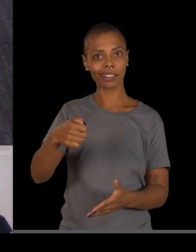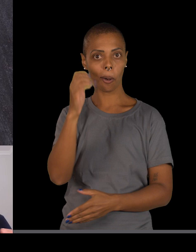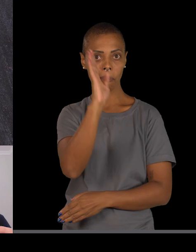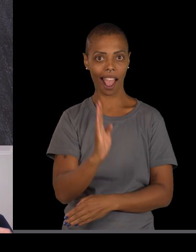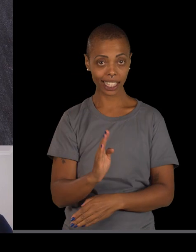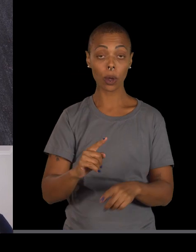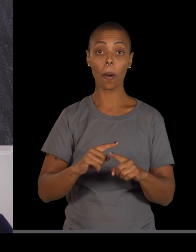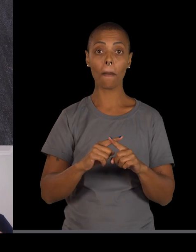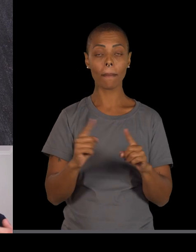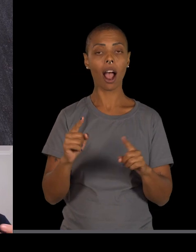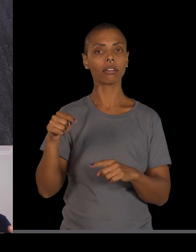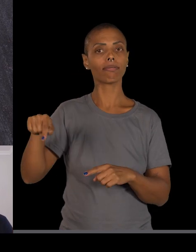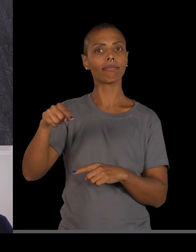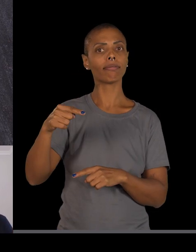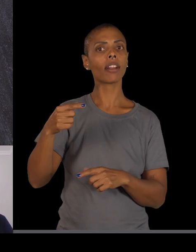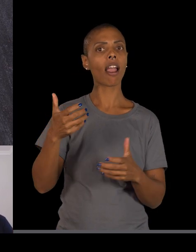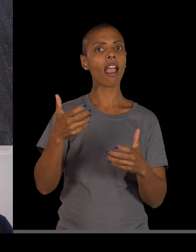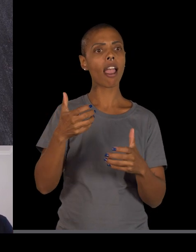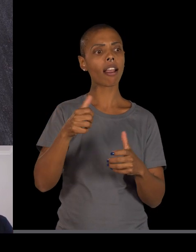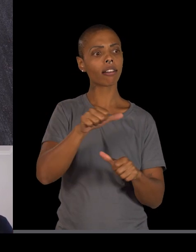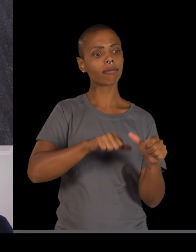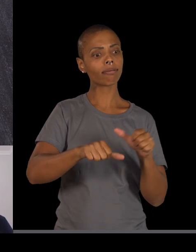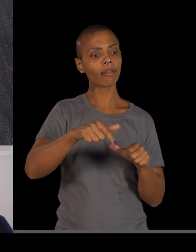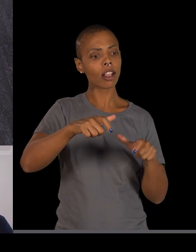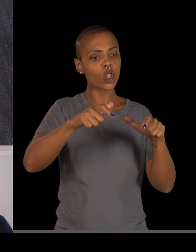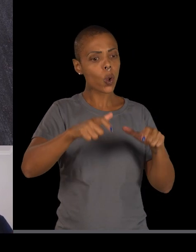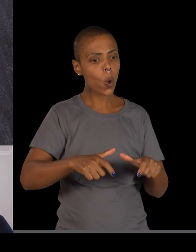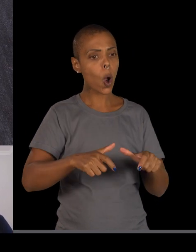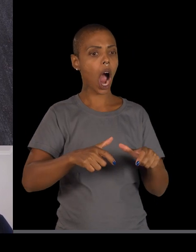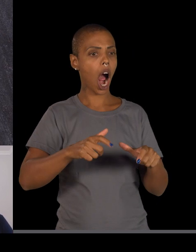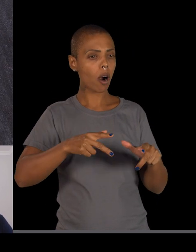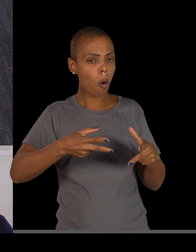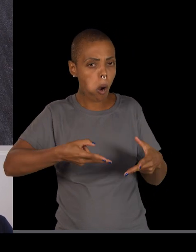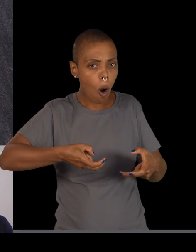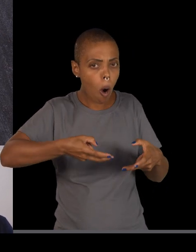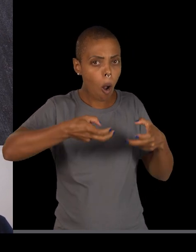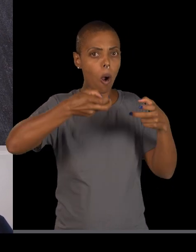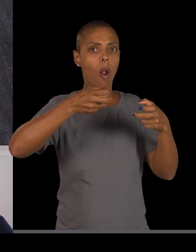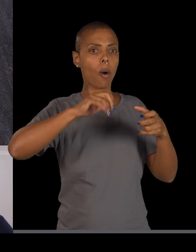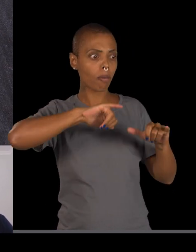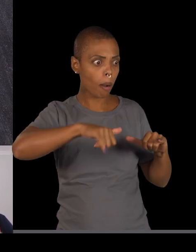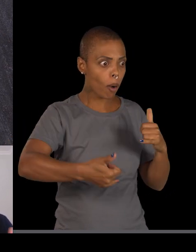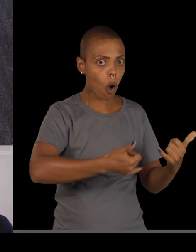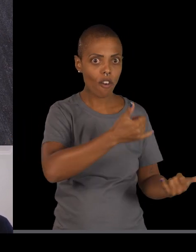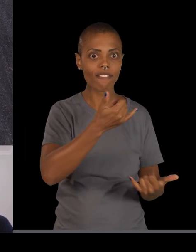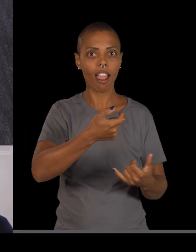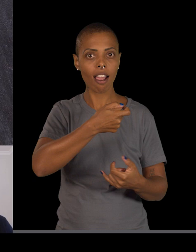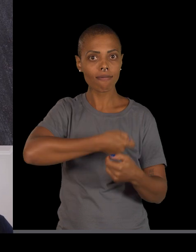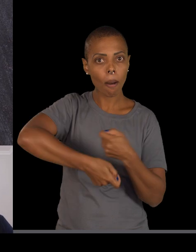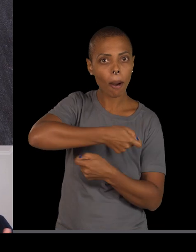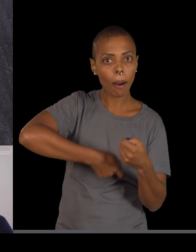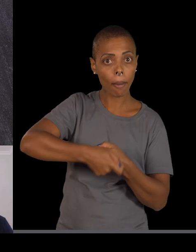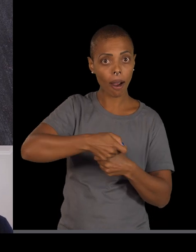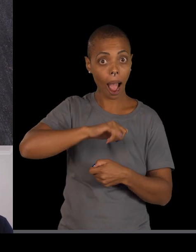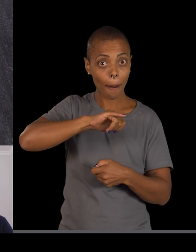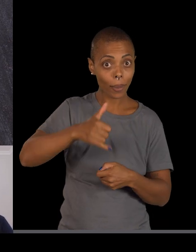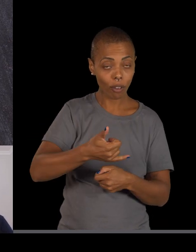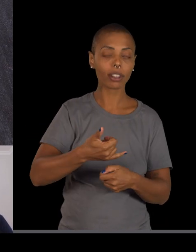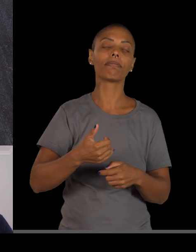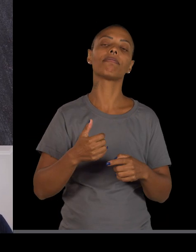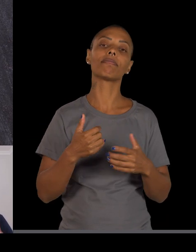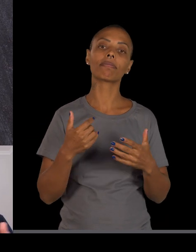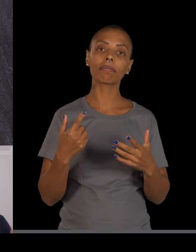Brasil, e vem com a ideia de tornar essa terra produtiva para dessa maneira tirar lucro, né, desse